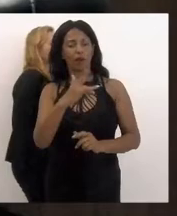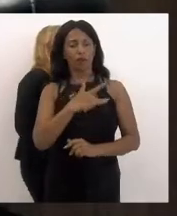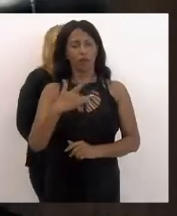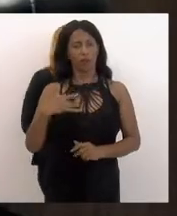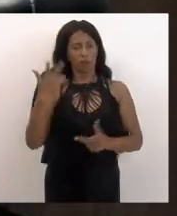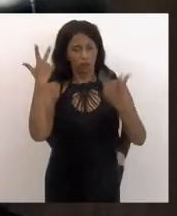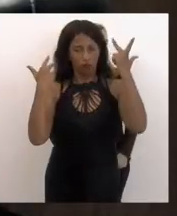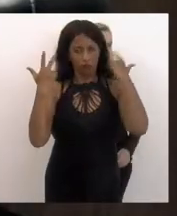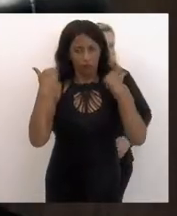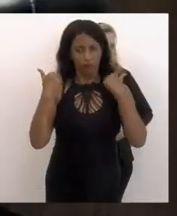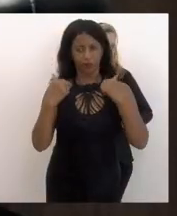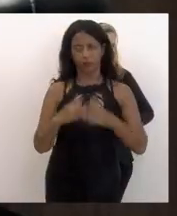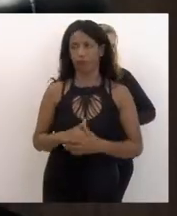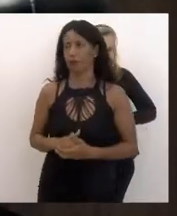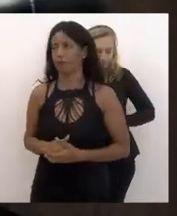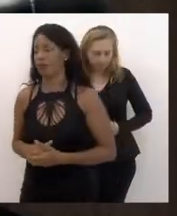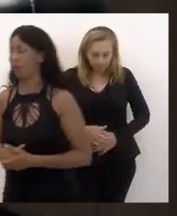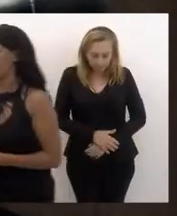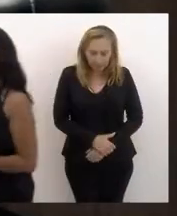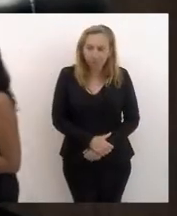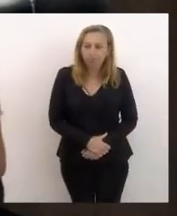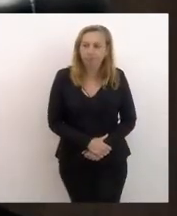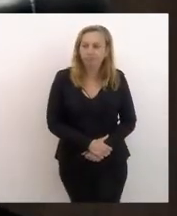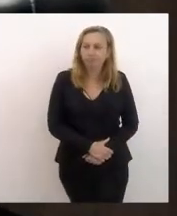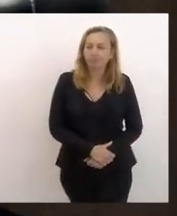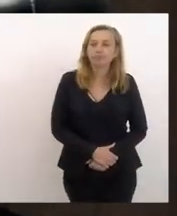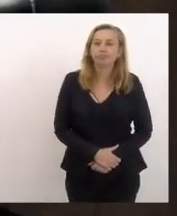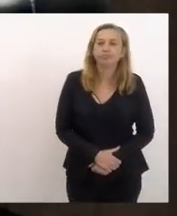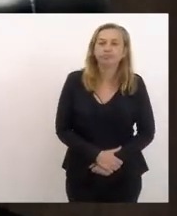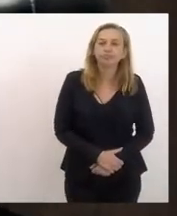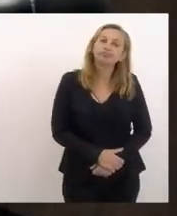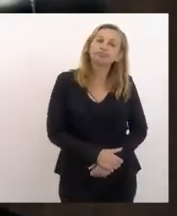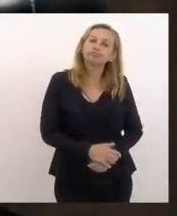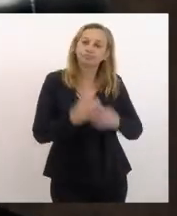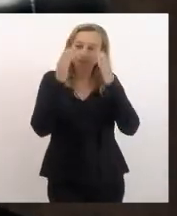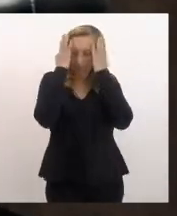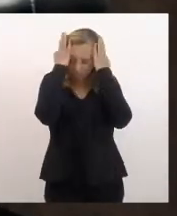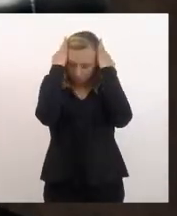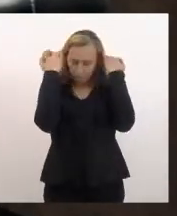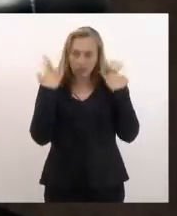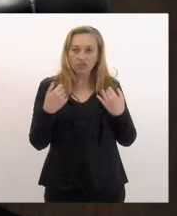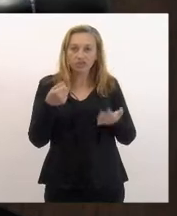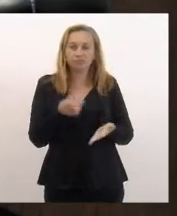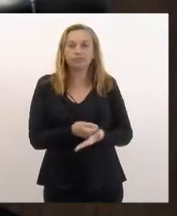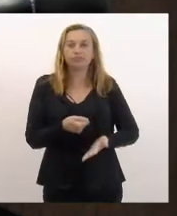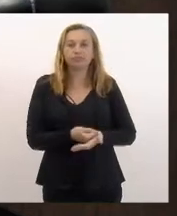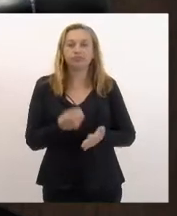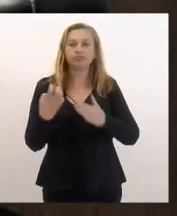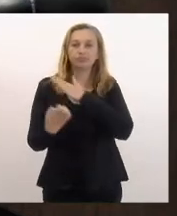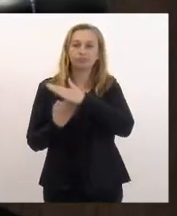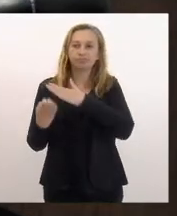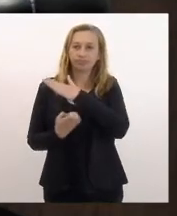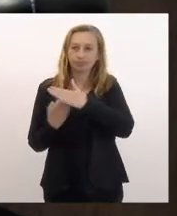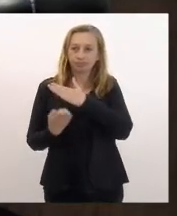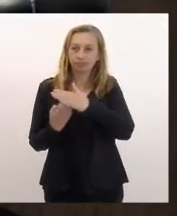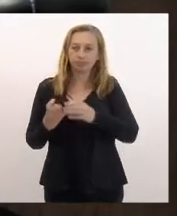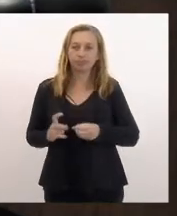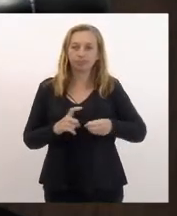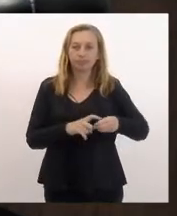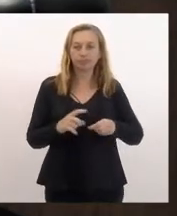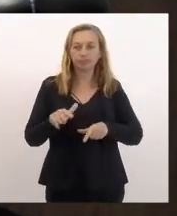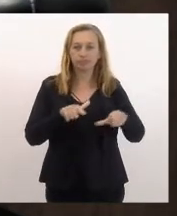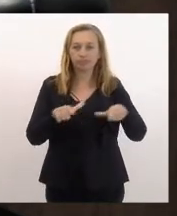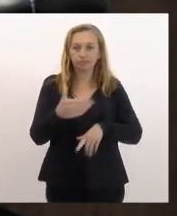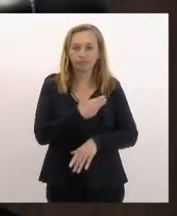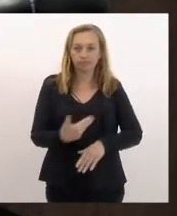Marcelo Cabeleireiro, que dispõe sobre a obrigatoriedade das empresas concessionárias de serviços